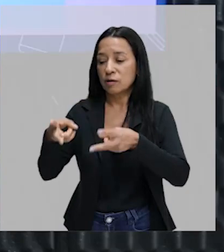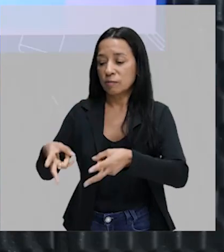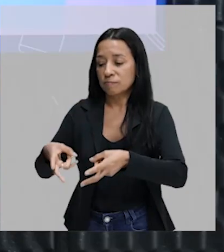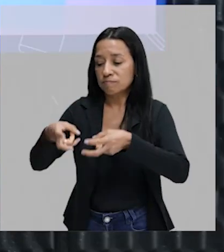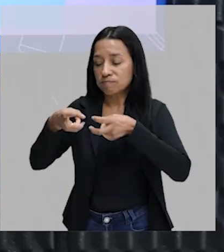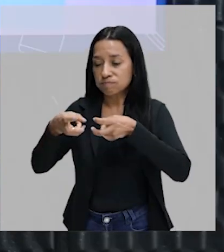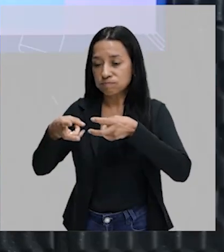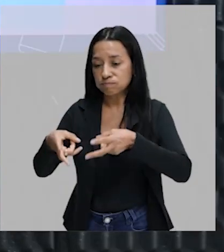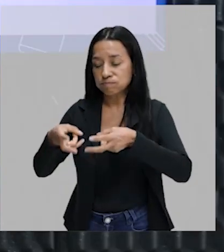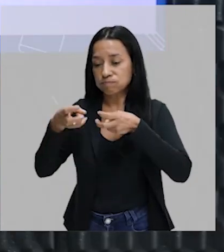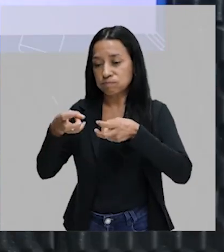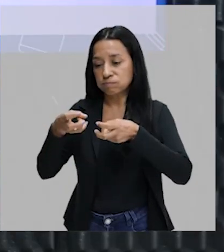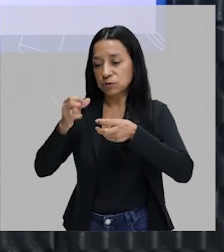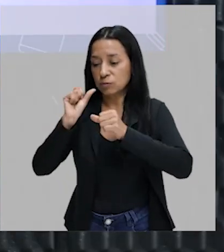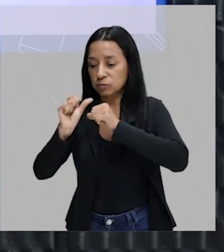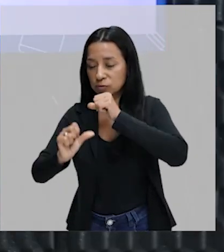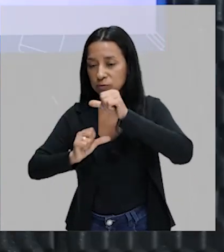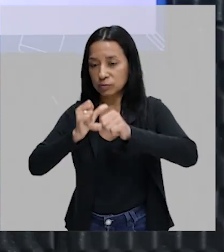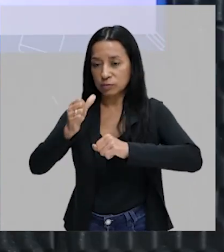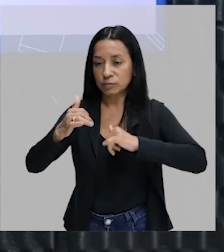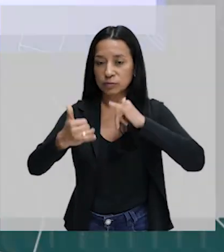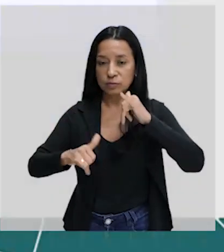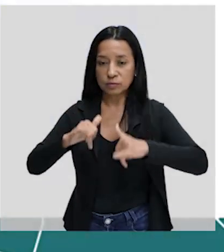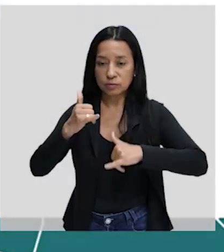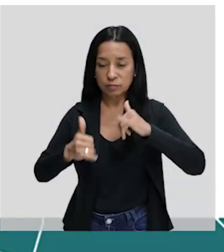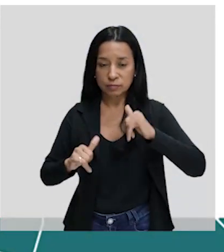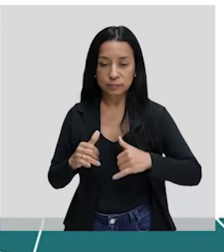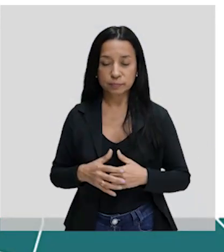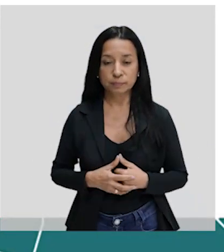a catalisação de reação química. Tá?